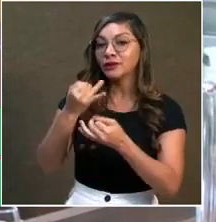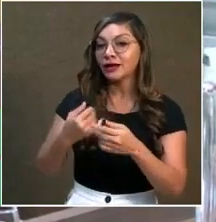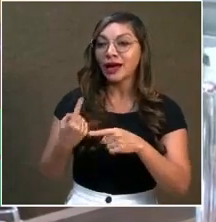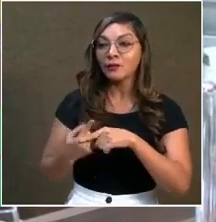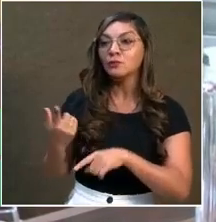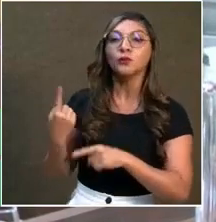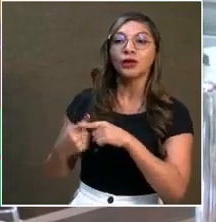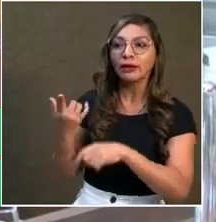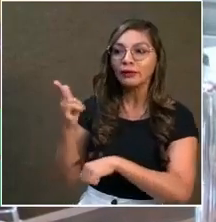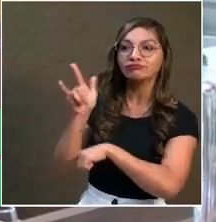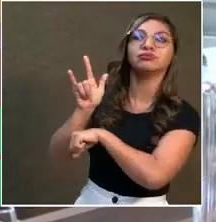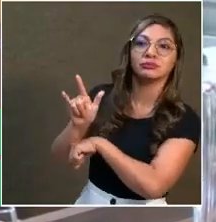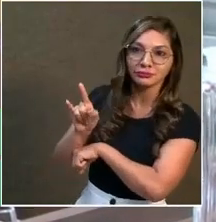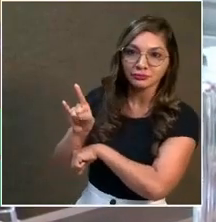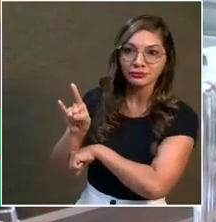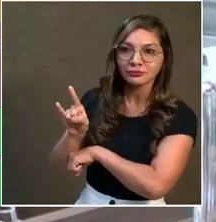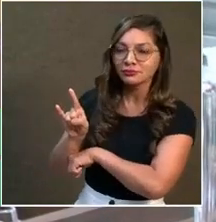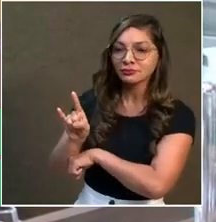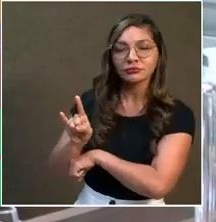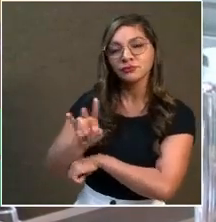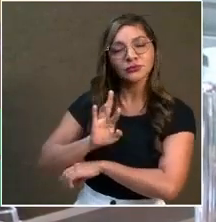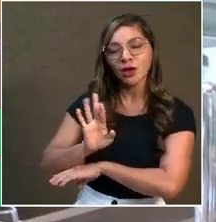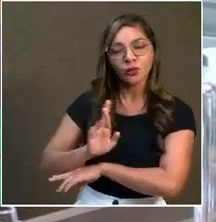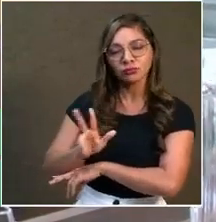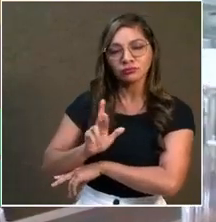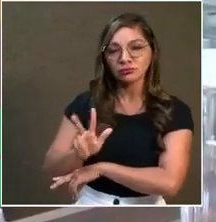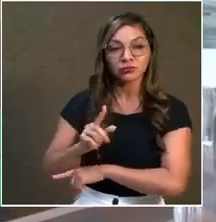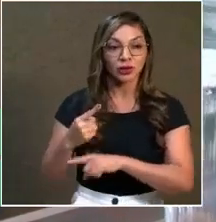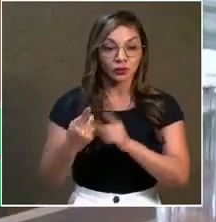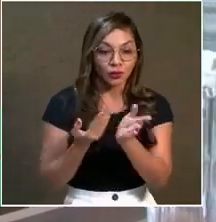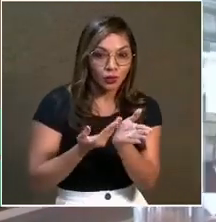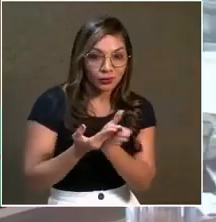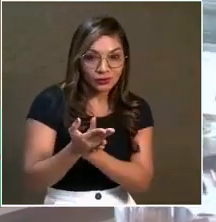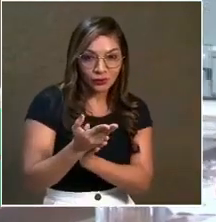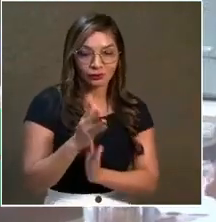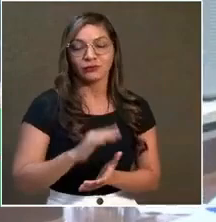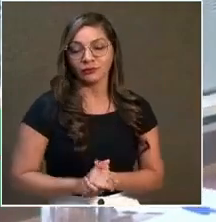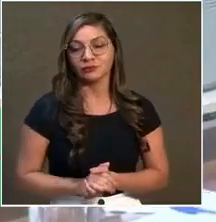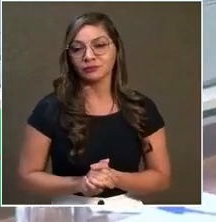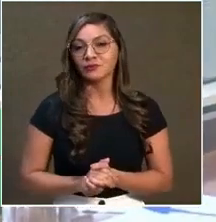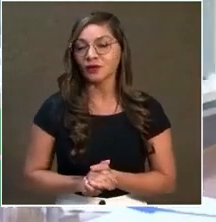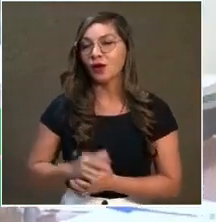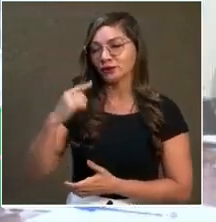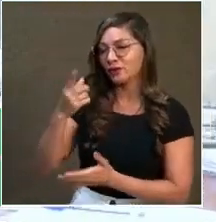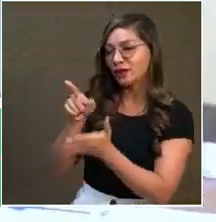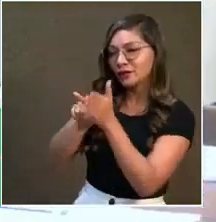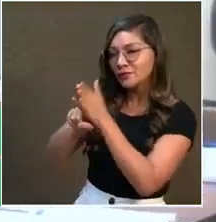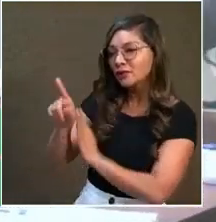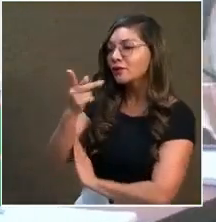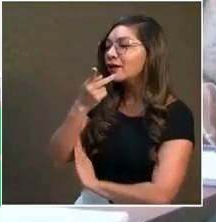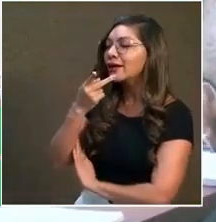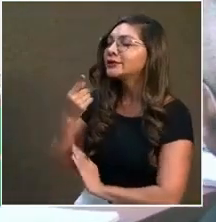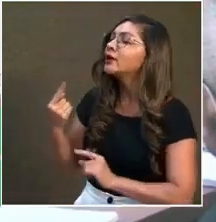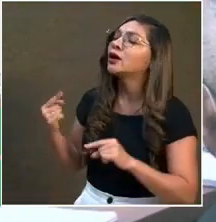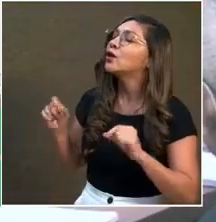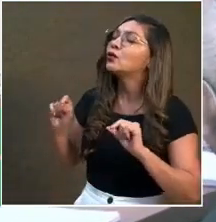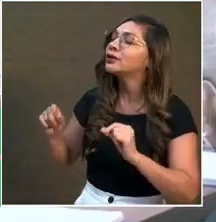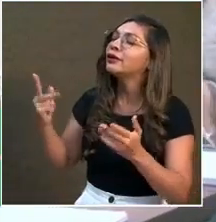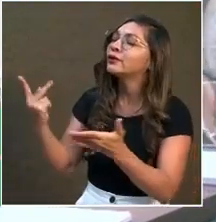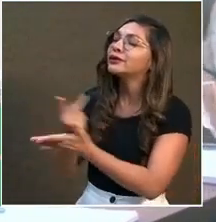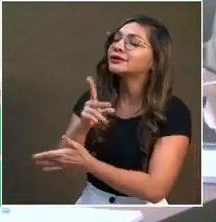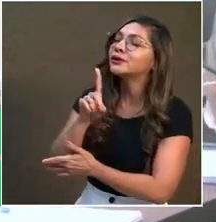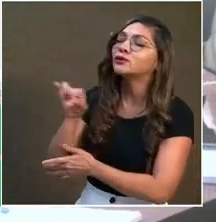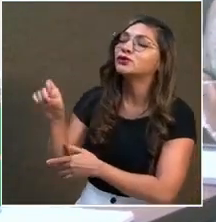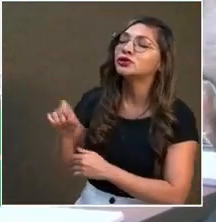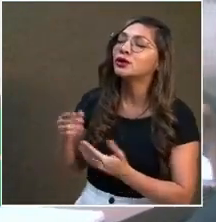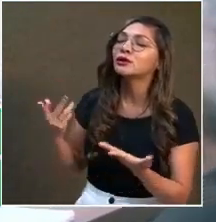traição. Excelência, no dia do... Tudo começou, o Cássio, quando a doutora perguntou ao Cássio o que aconteceu no dia do fato, ele